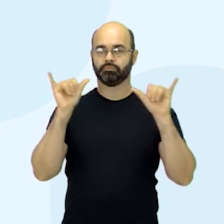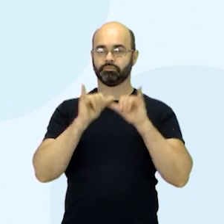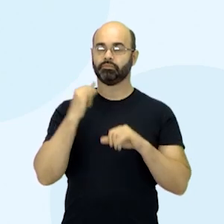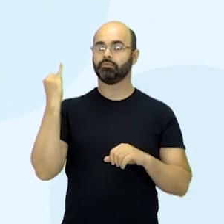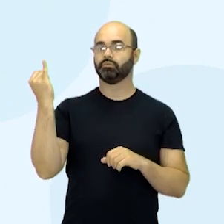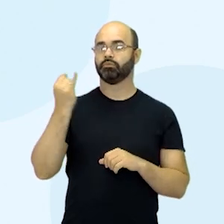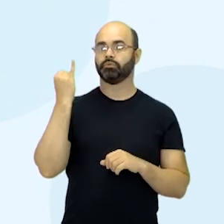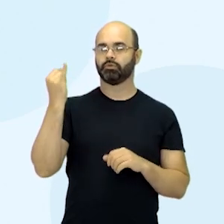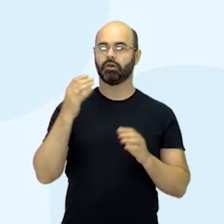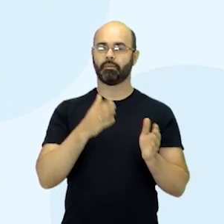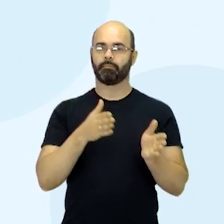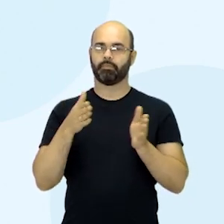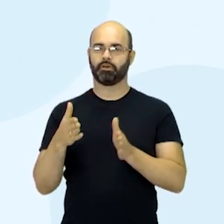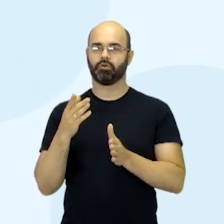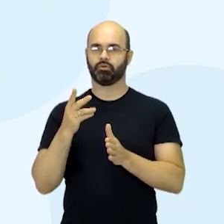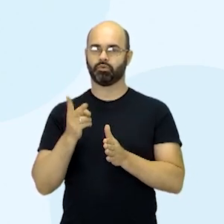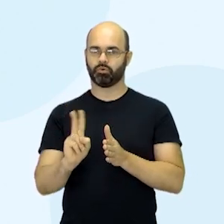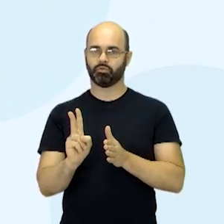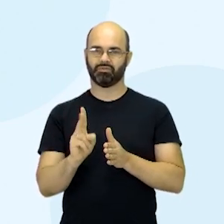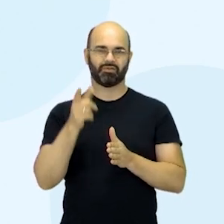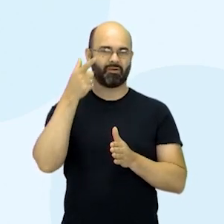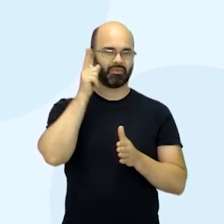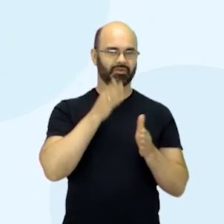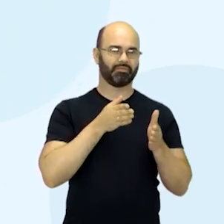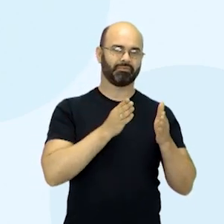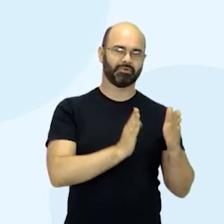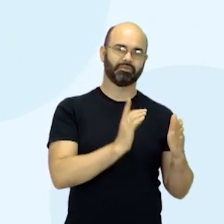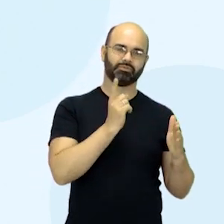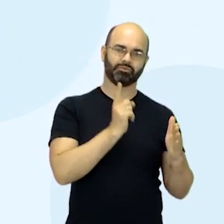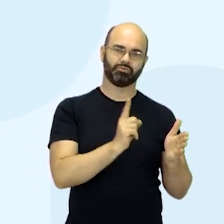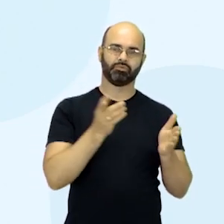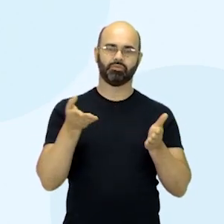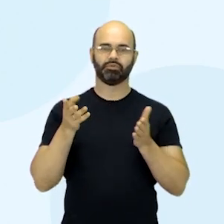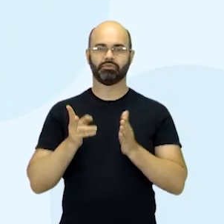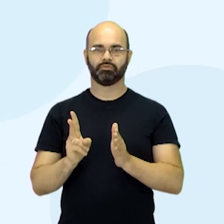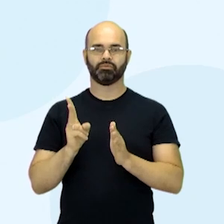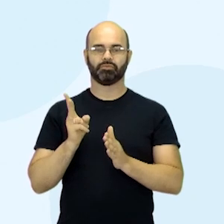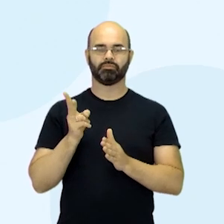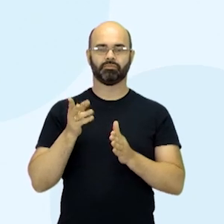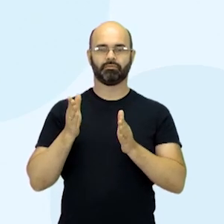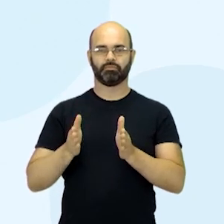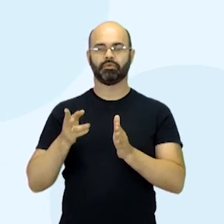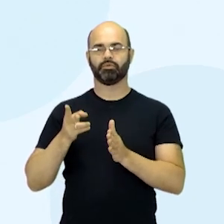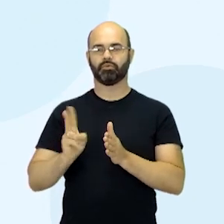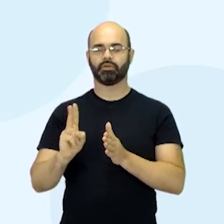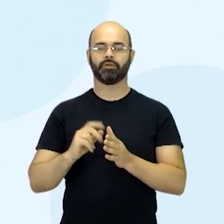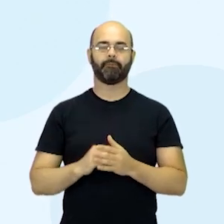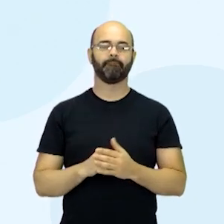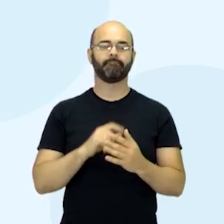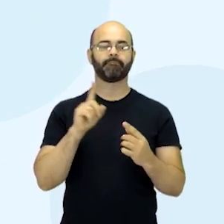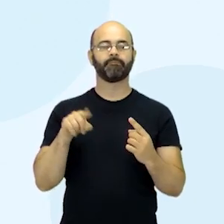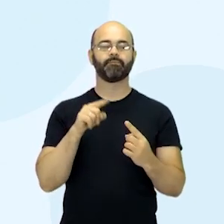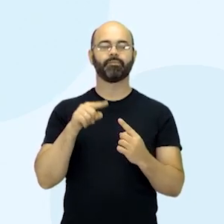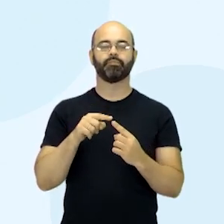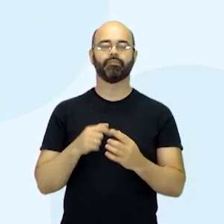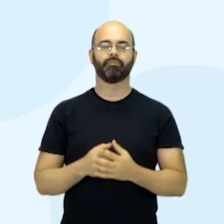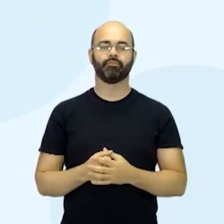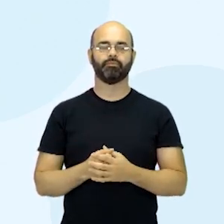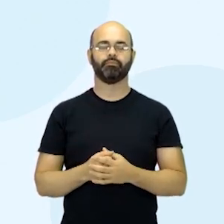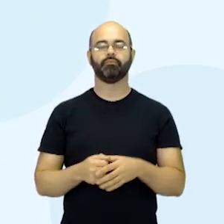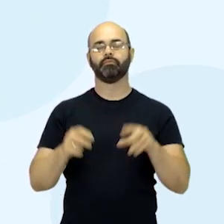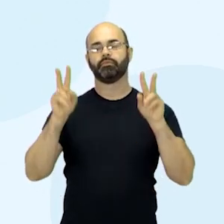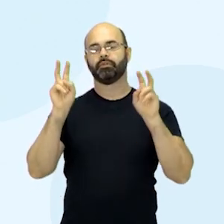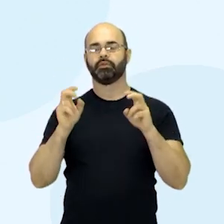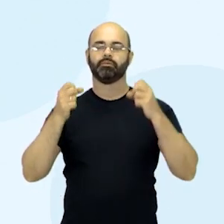nós fizemos a primeira parte, hoje segunda parte. Objetivos da aula: analisar tema,